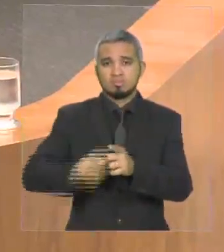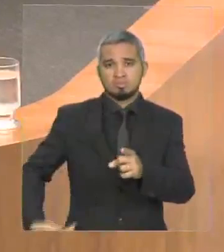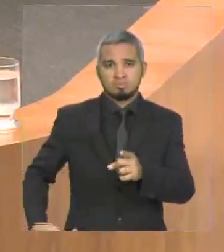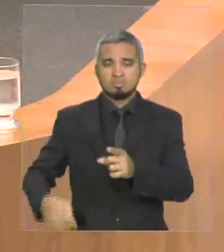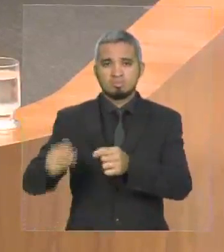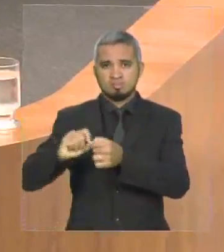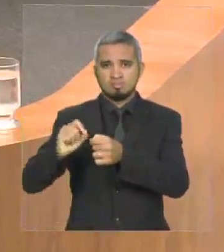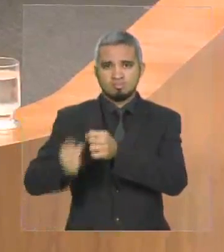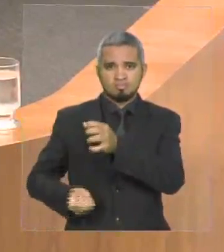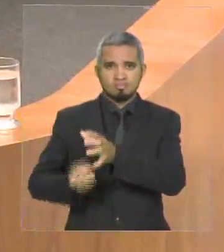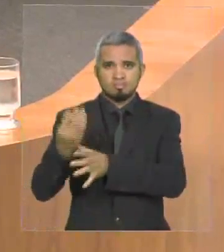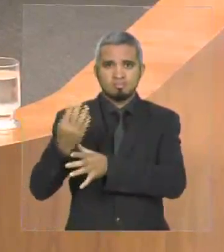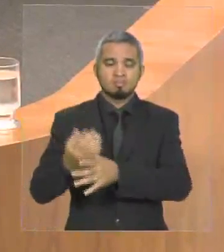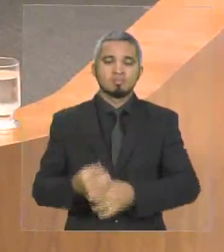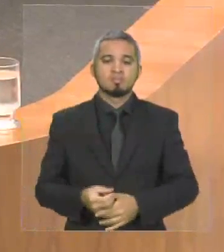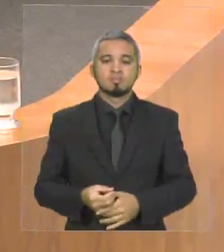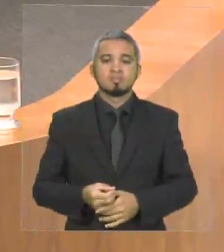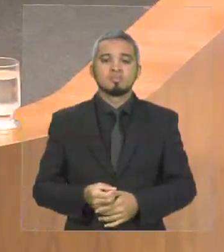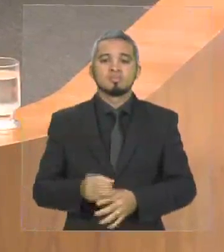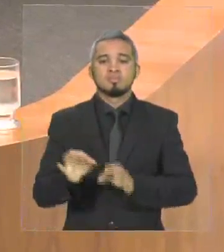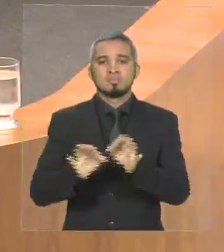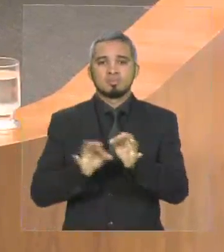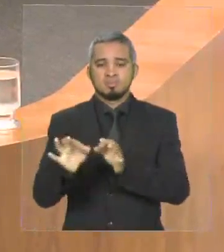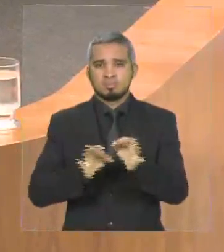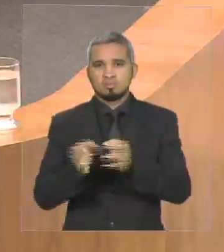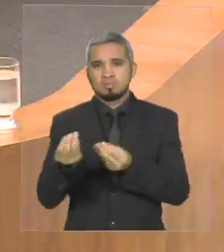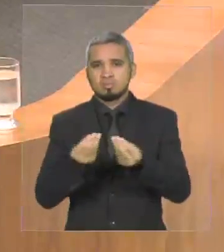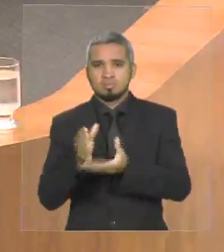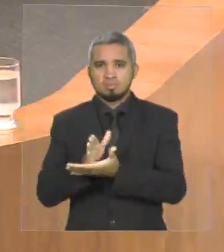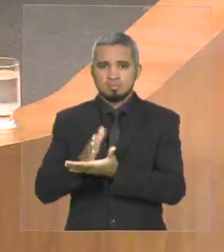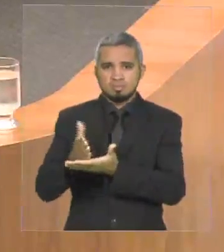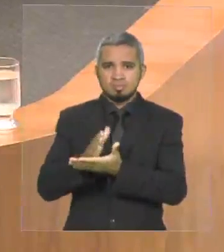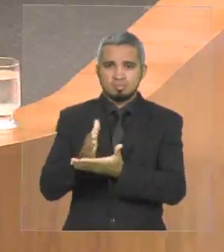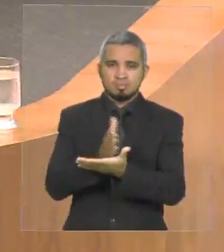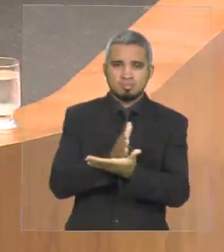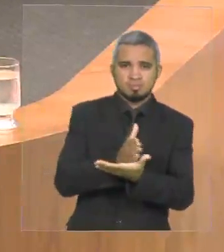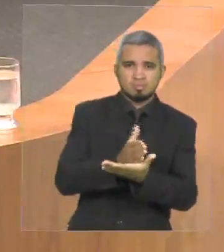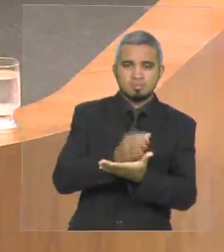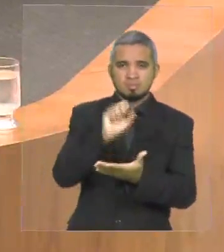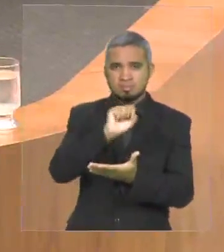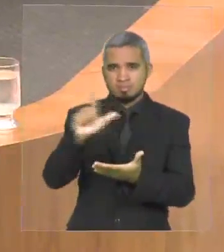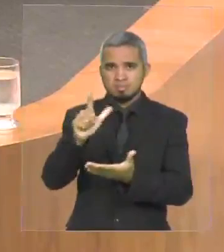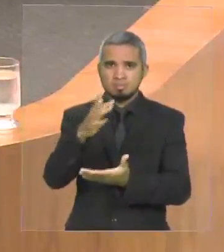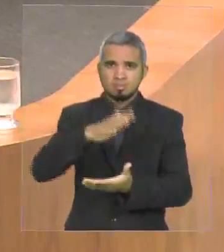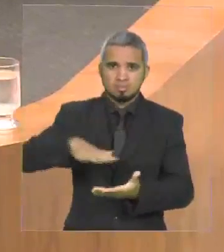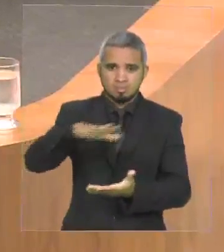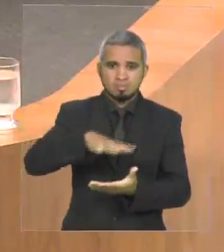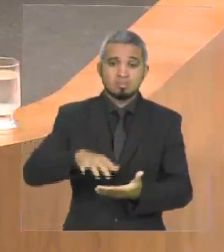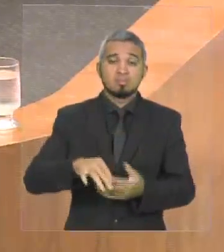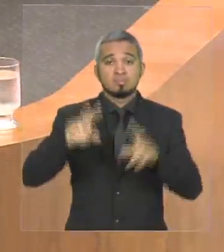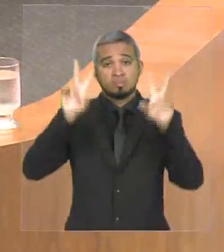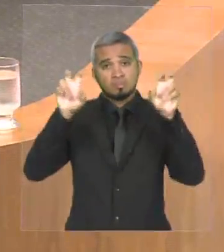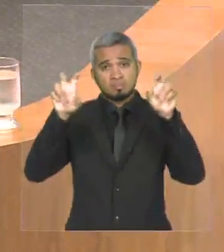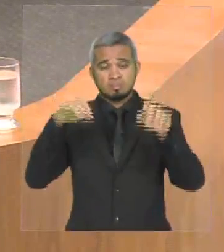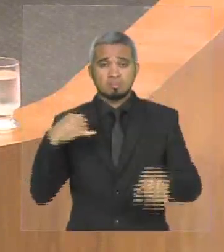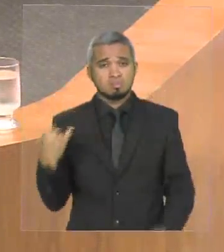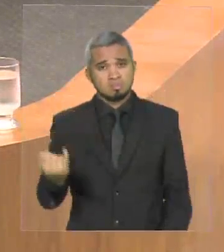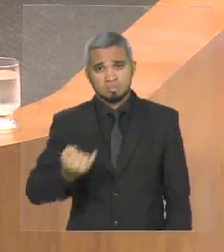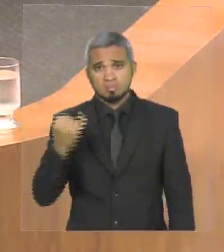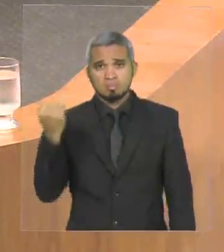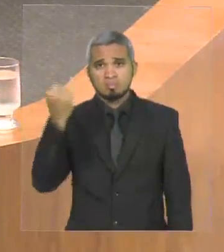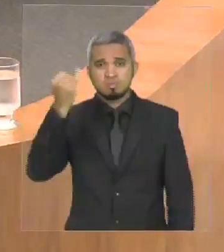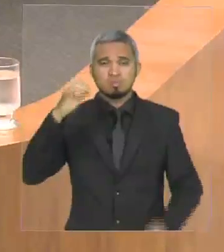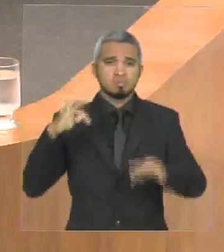que diz respeito à organização da região metropolitana. Um tema importante, prioritário, para todos